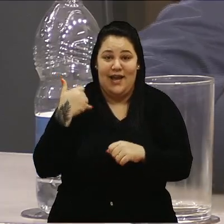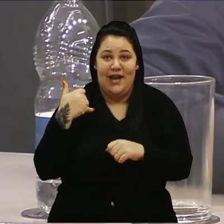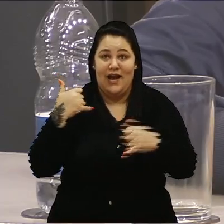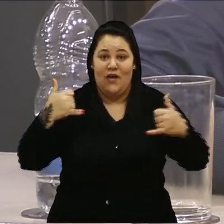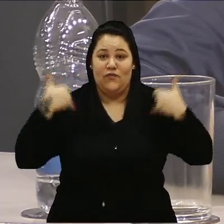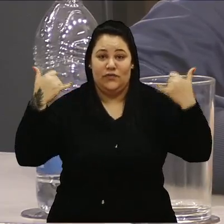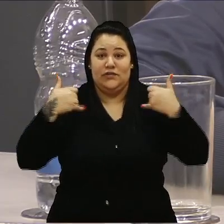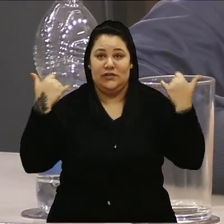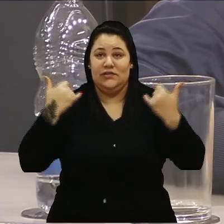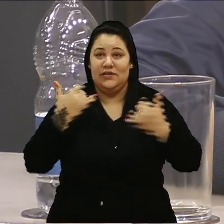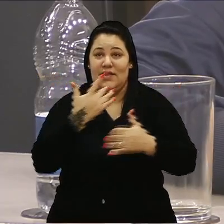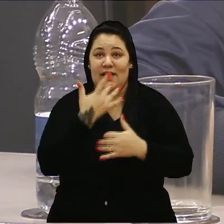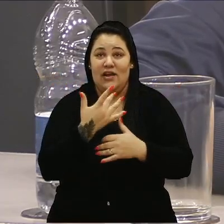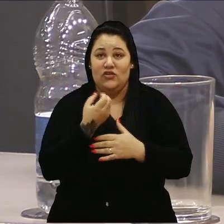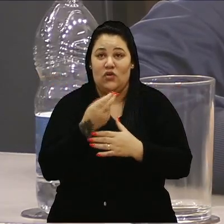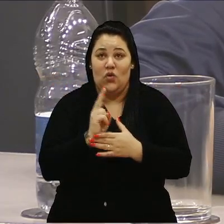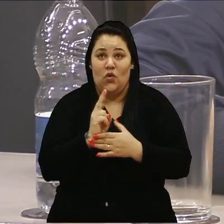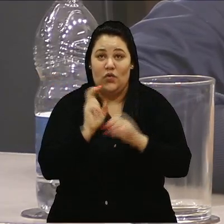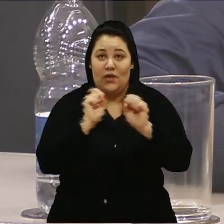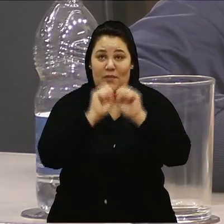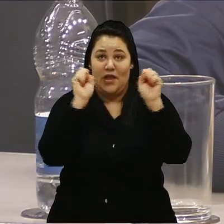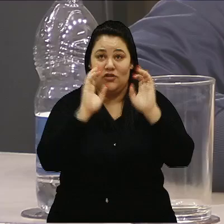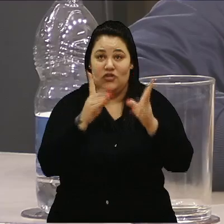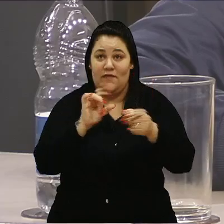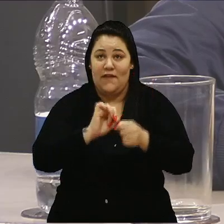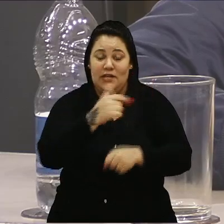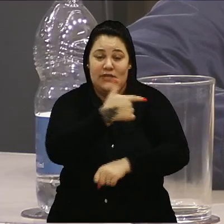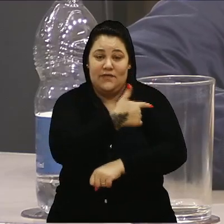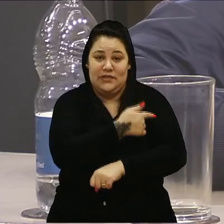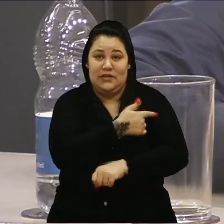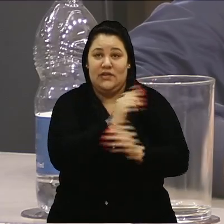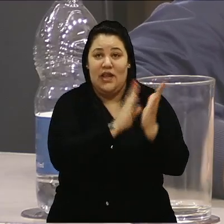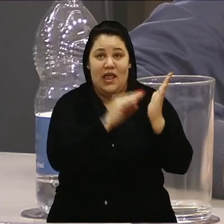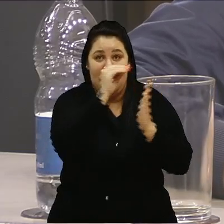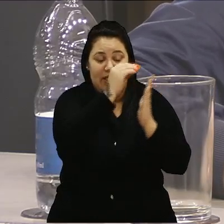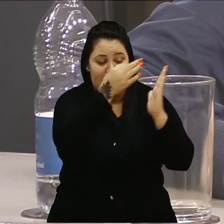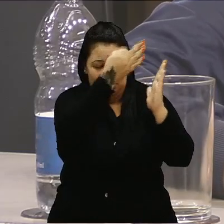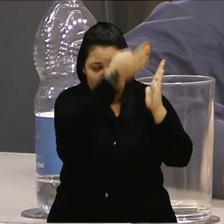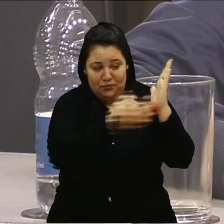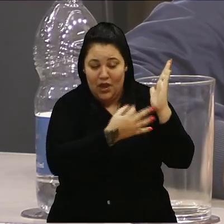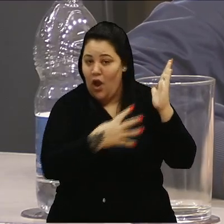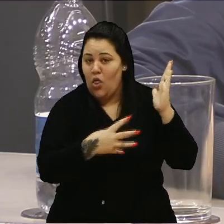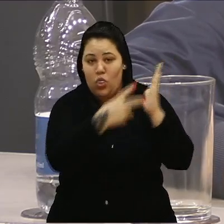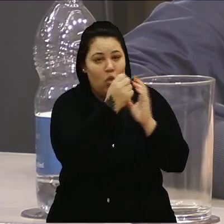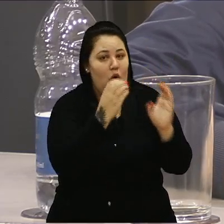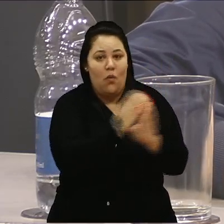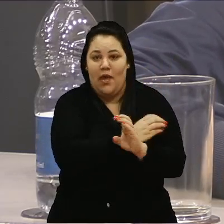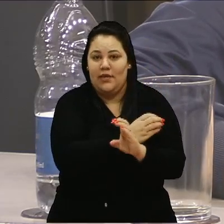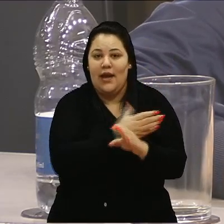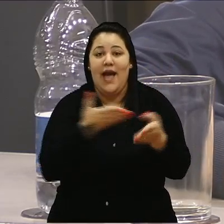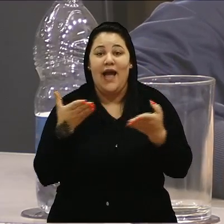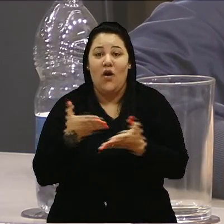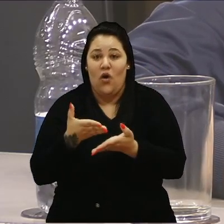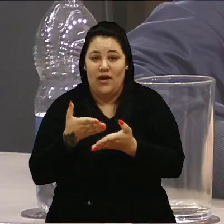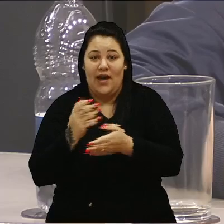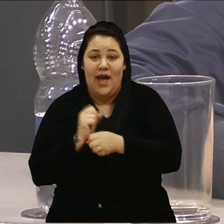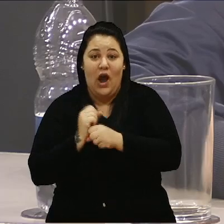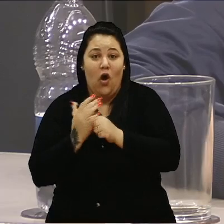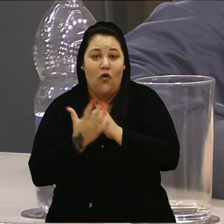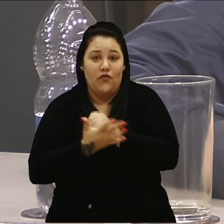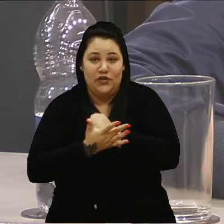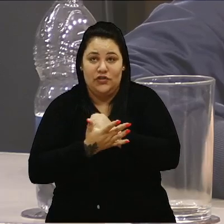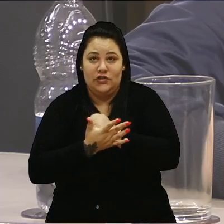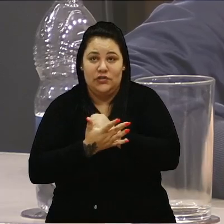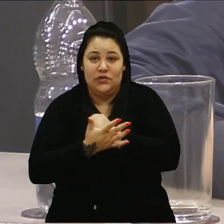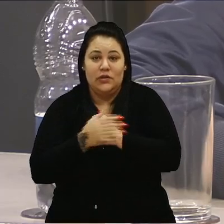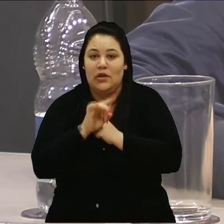na manhã mesmo seguinte, eu já faço a vacina dela. O calendário vacinal dela está toda completa. Agora, da Covid, não vai ser